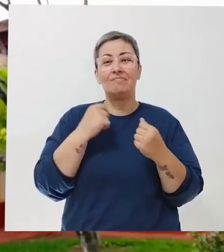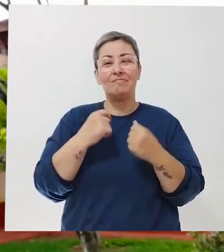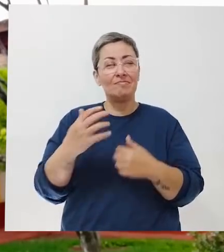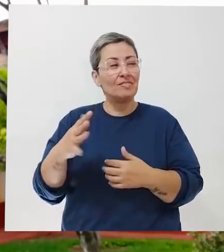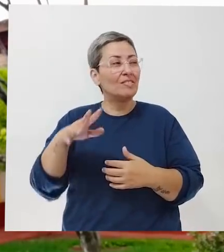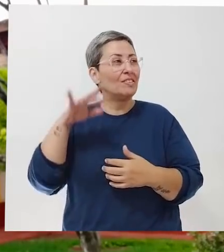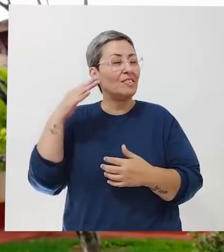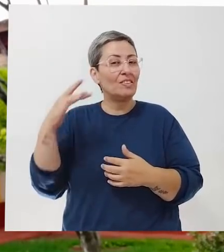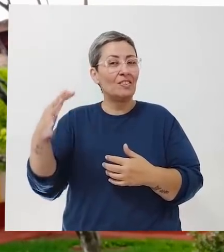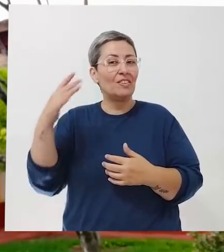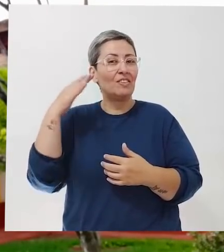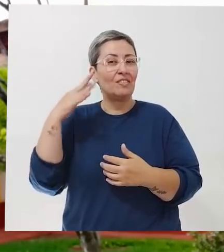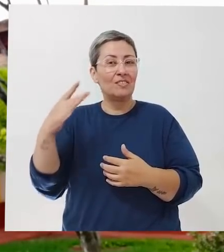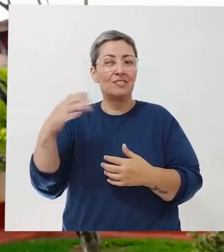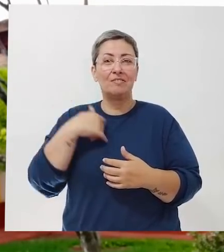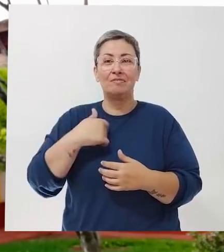ainda